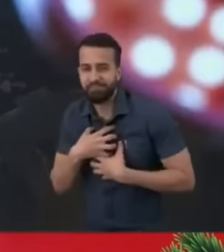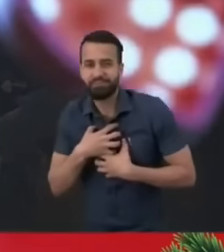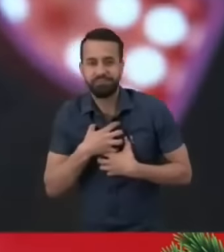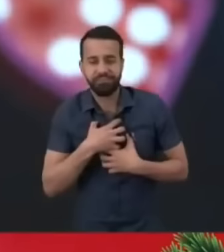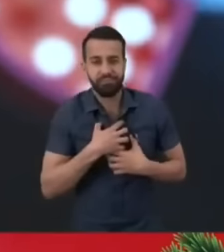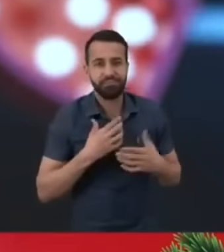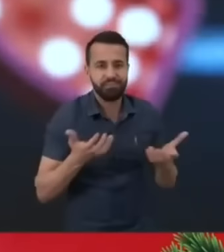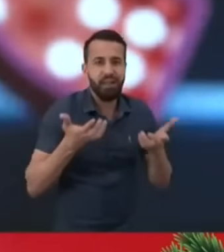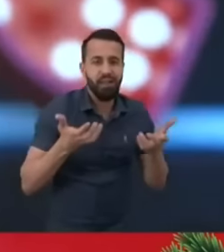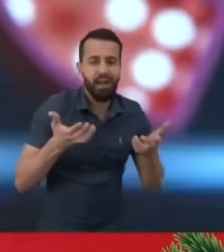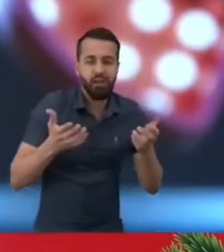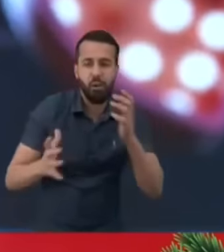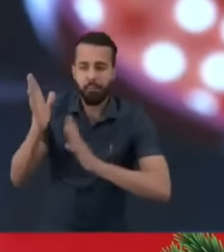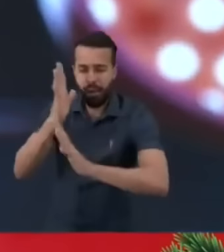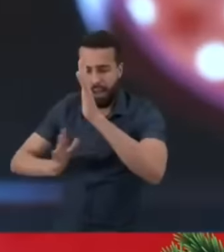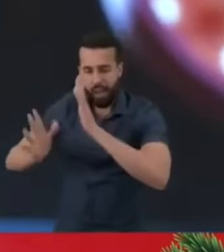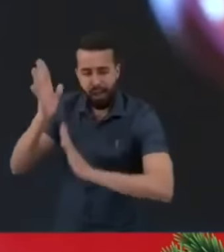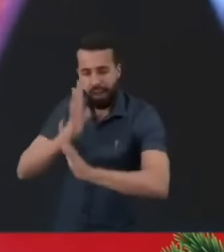quero ouvir